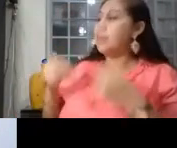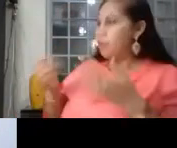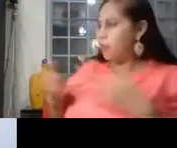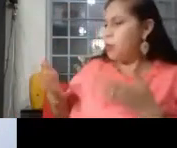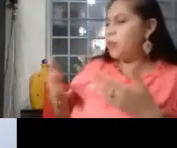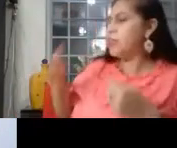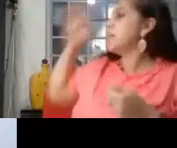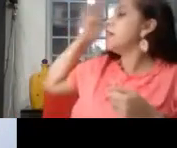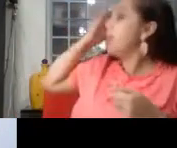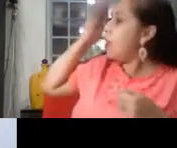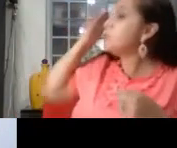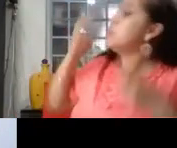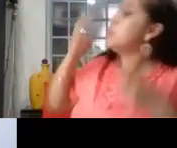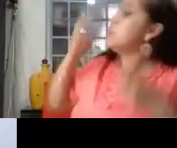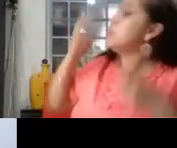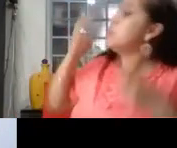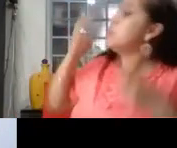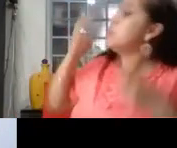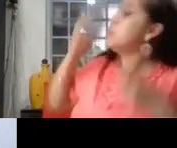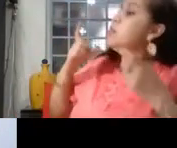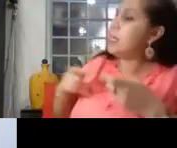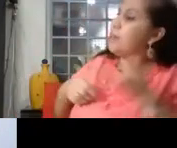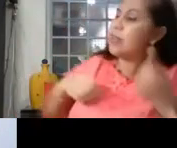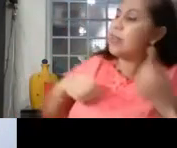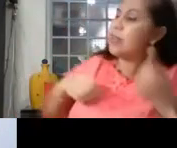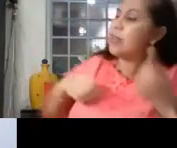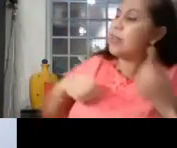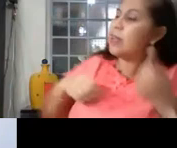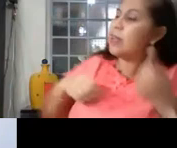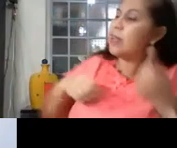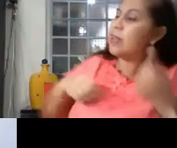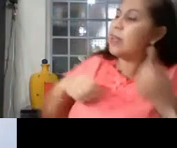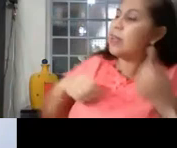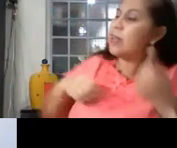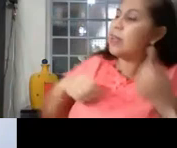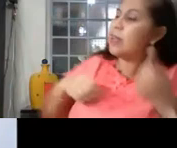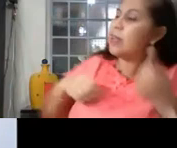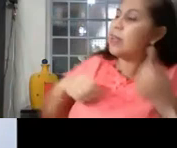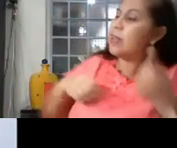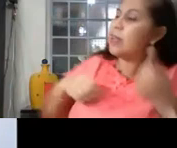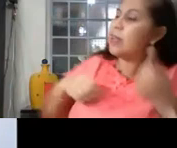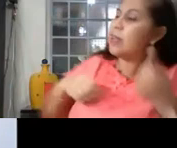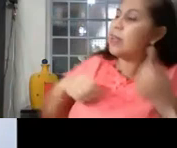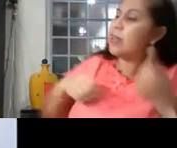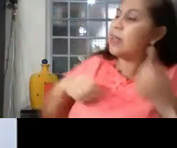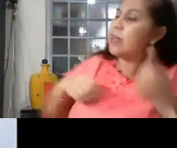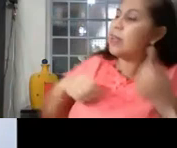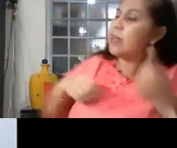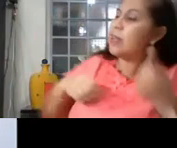aí, vamos supor que seja aqui, né? Ah, eu sei onde é, vamos. Aí no caso agora já foi ela, né?